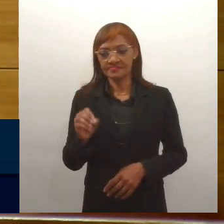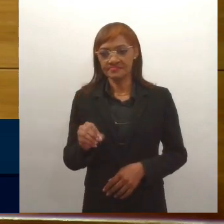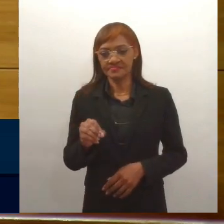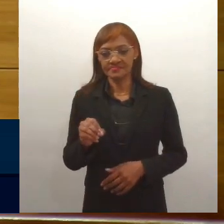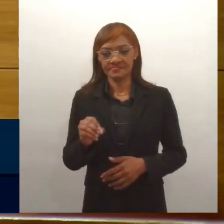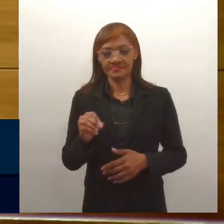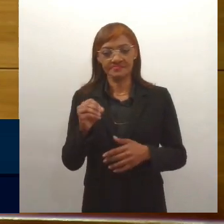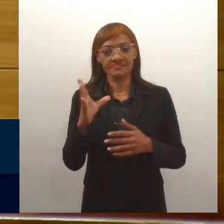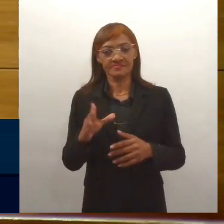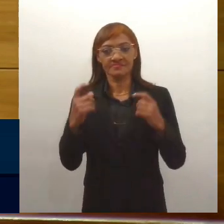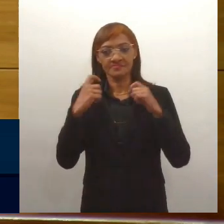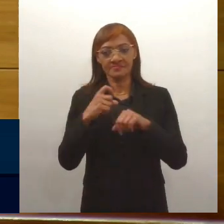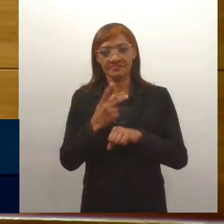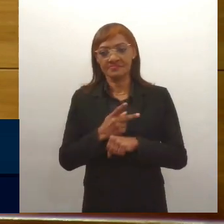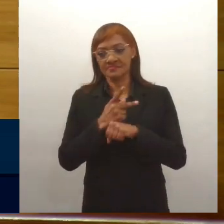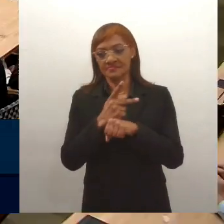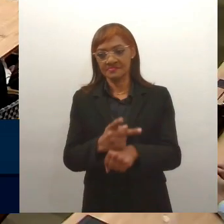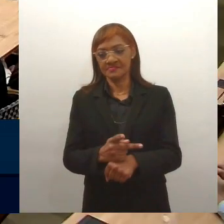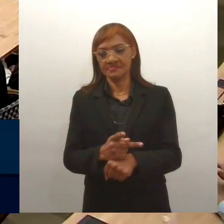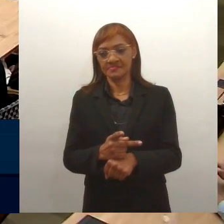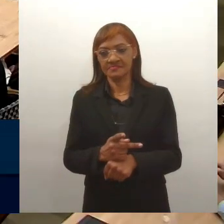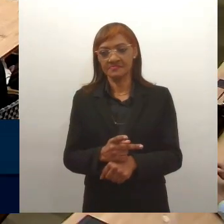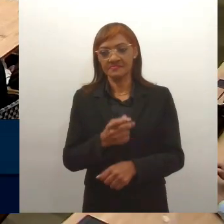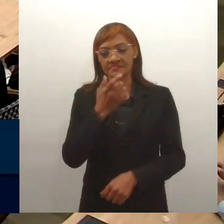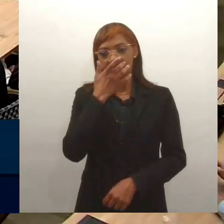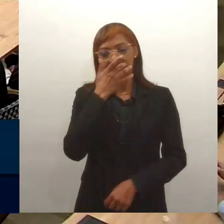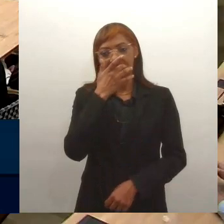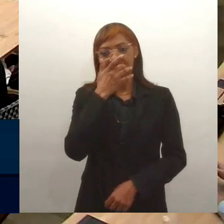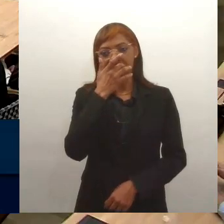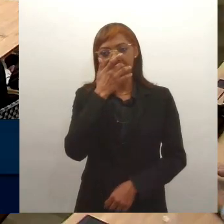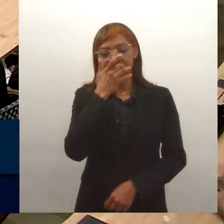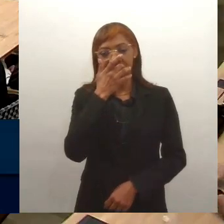jornalista e radialista Cristiano Prado de Souza.